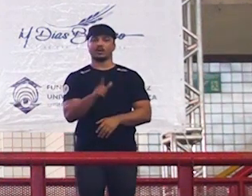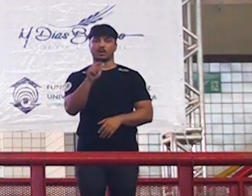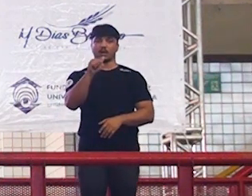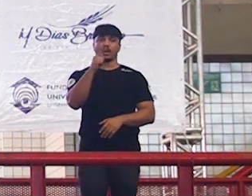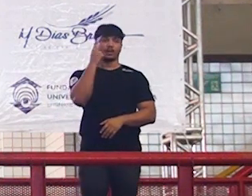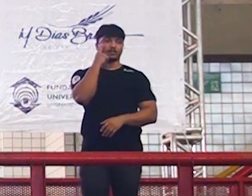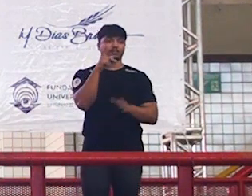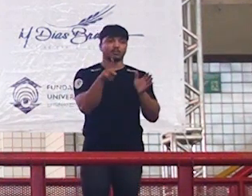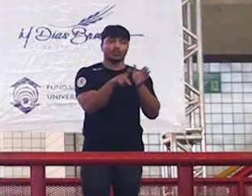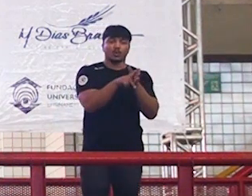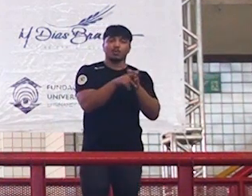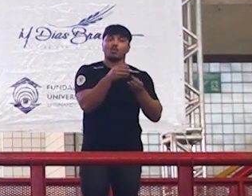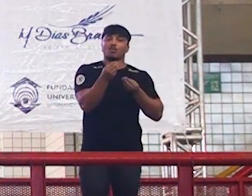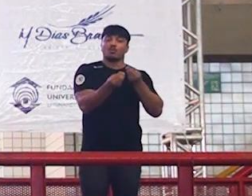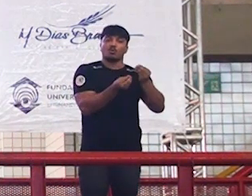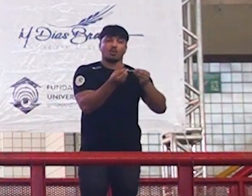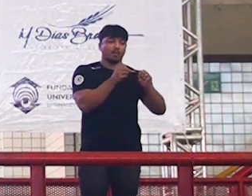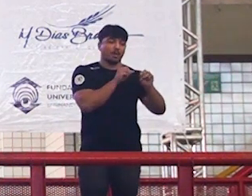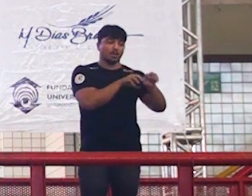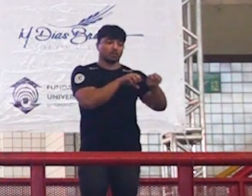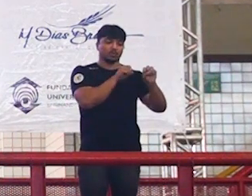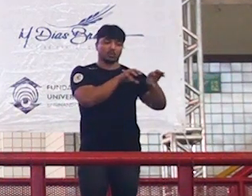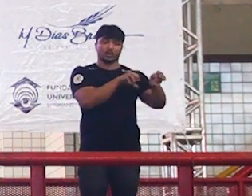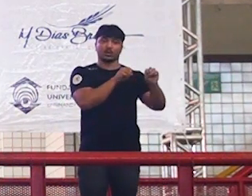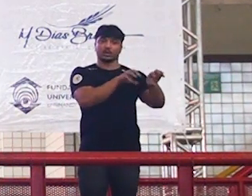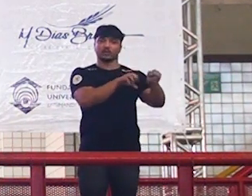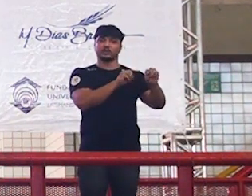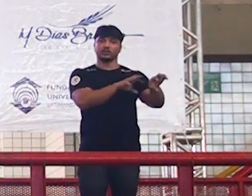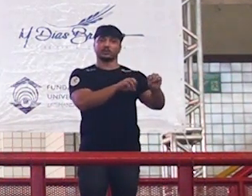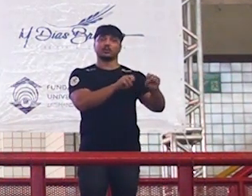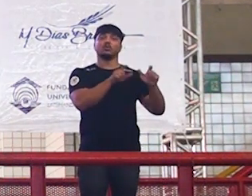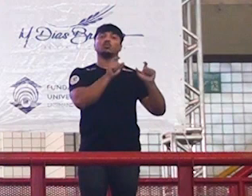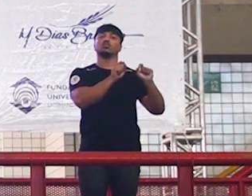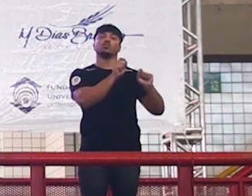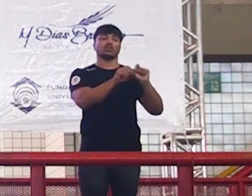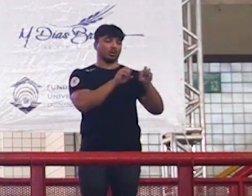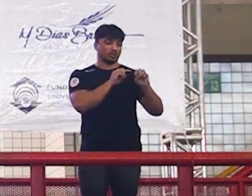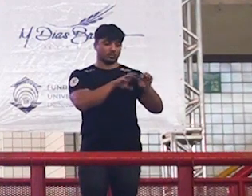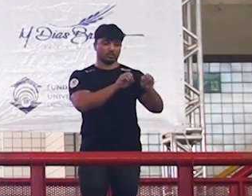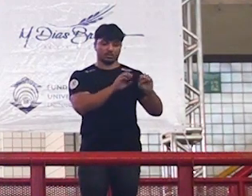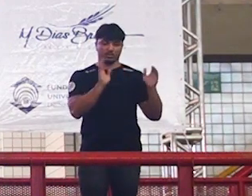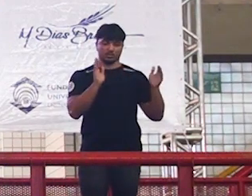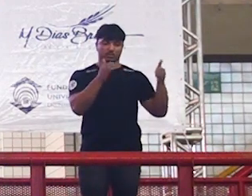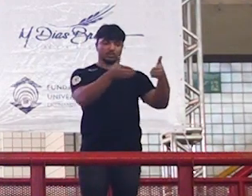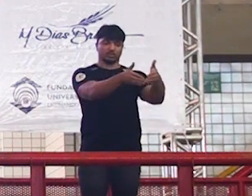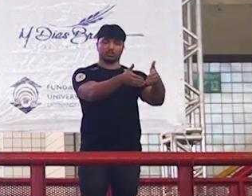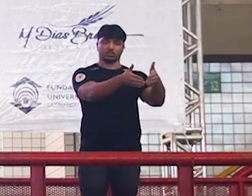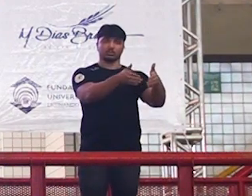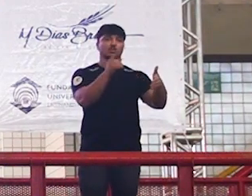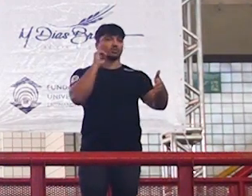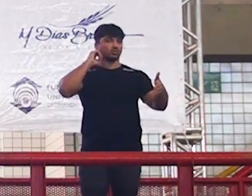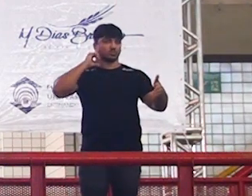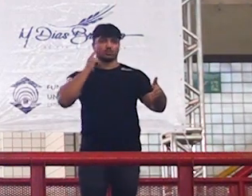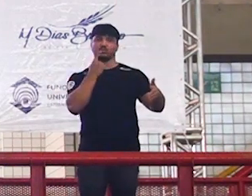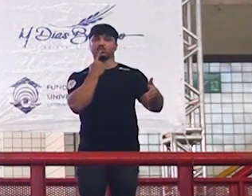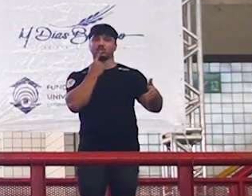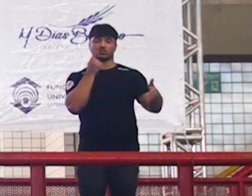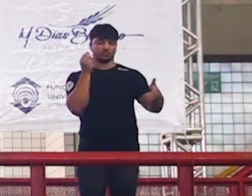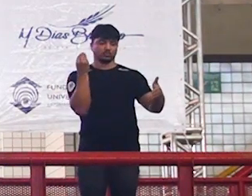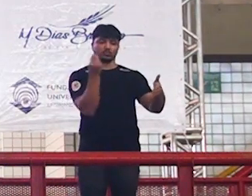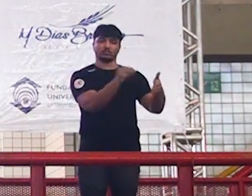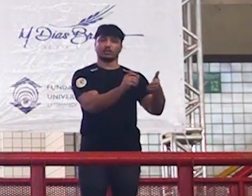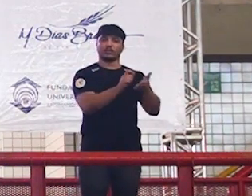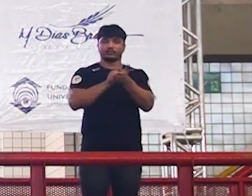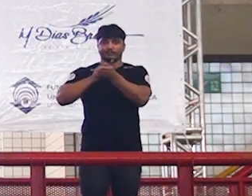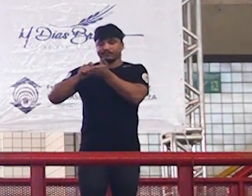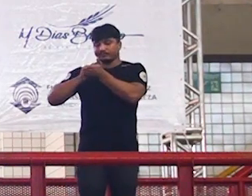era para falar da educação que é dada, e finalmente era para você ter